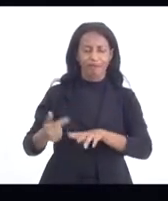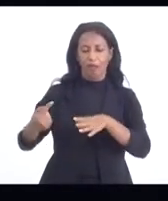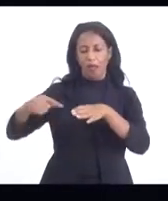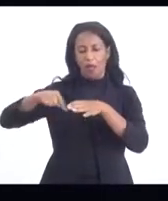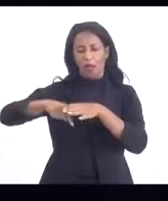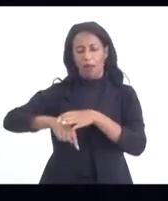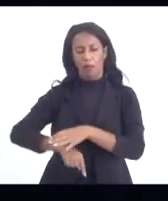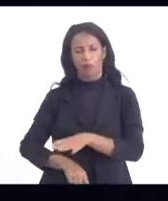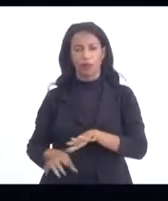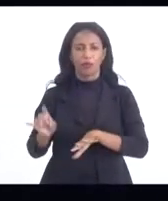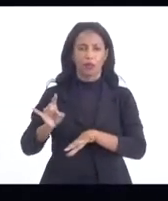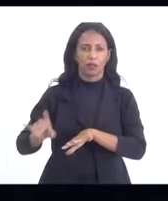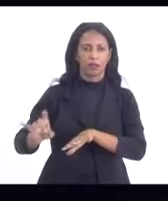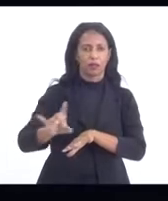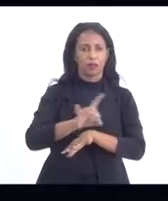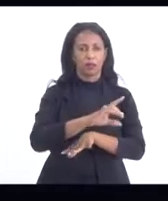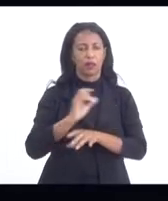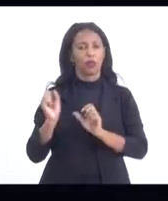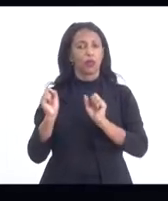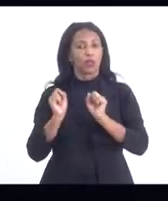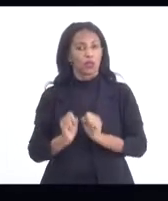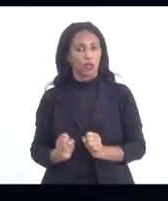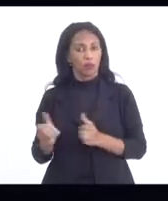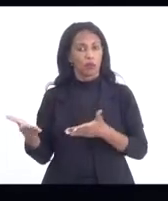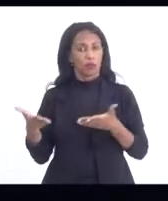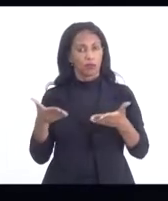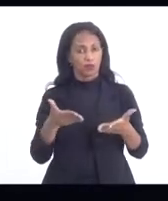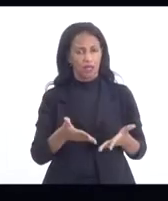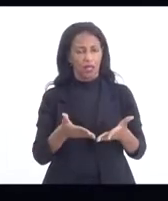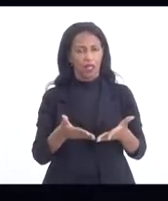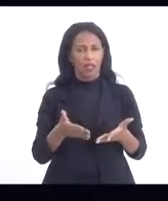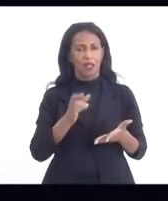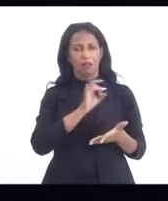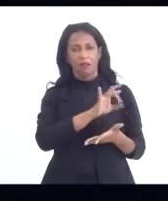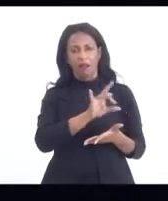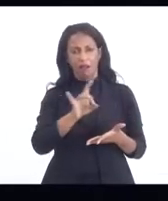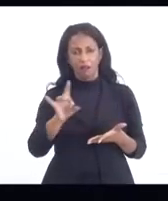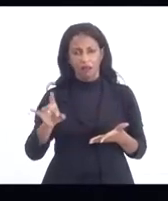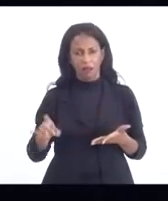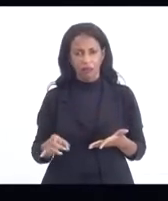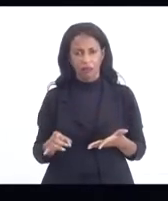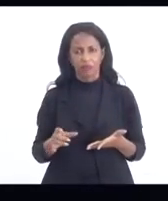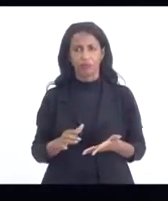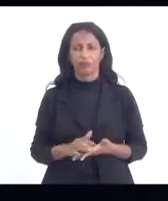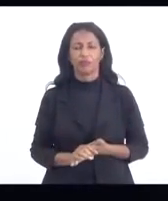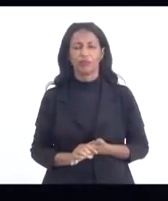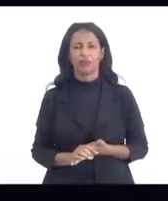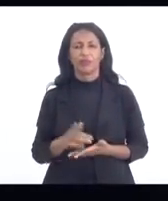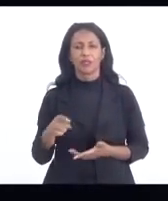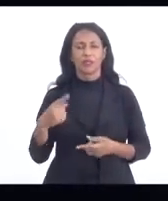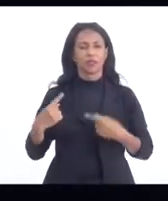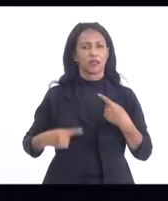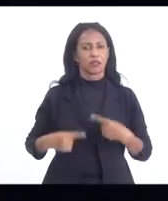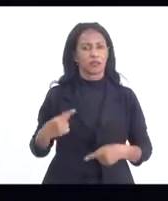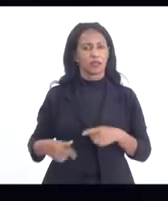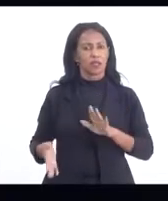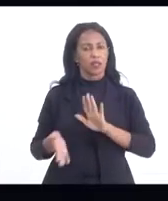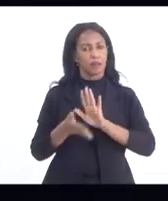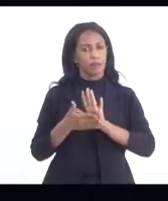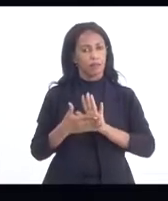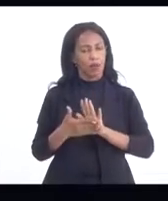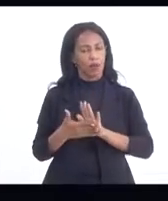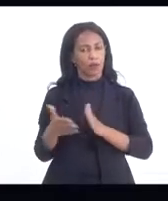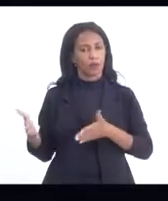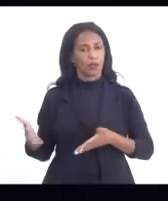aprofundar em cada um desses problemas, que possa estar botando cada uma das realidades nessa discussão em pauta para que